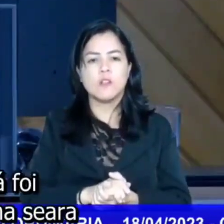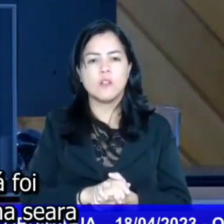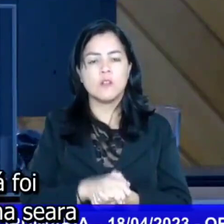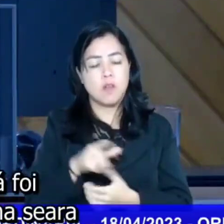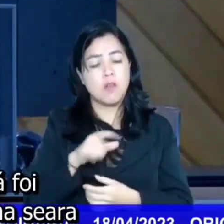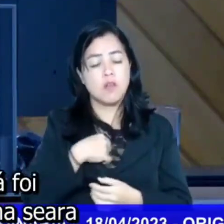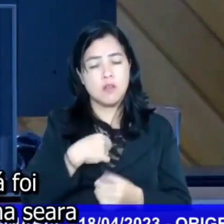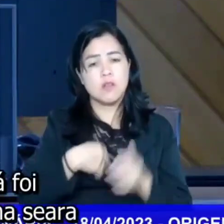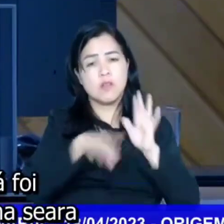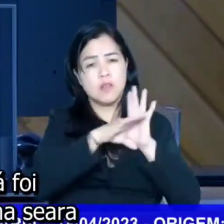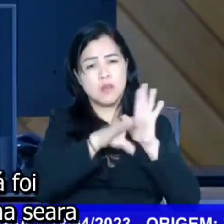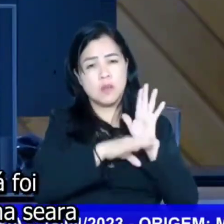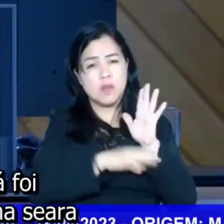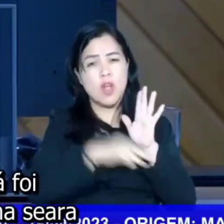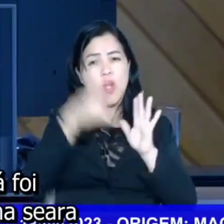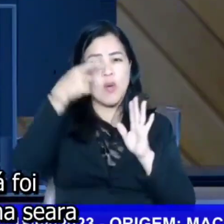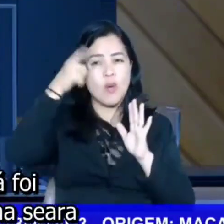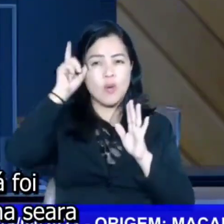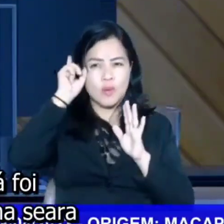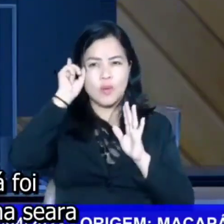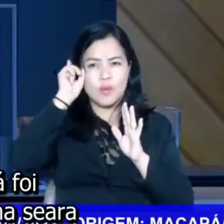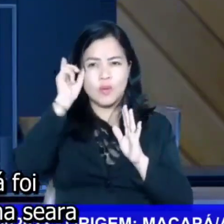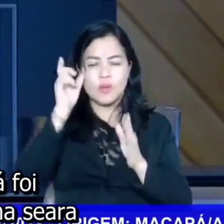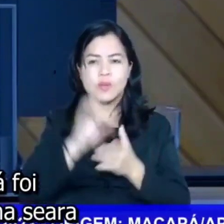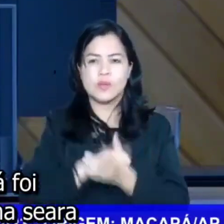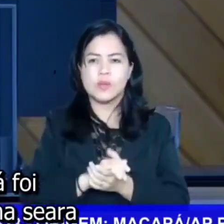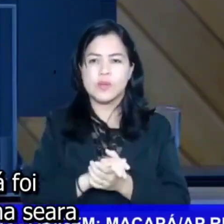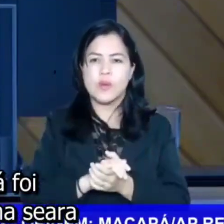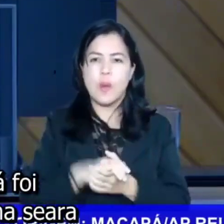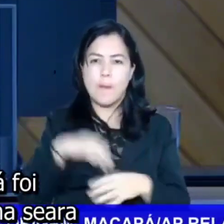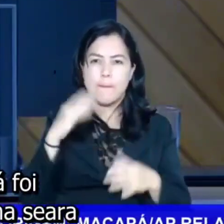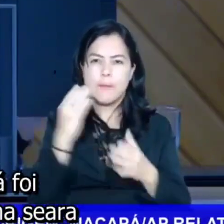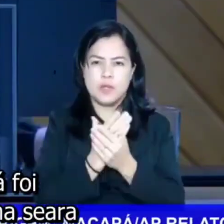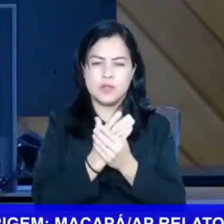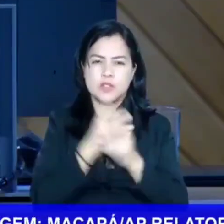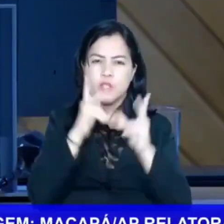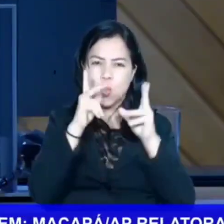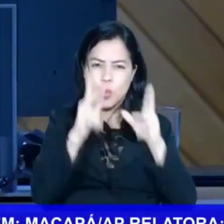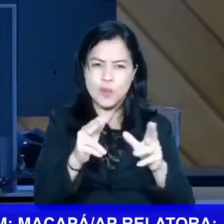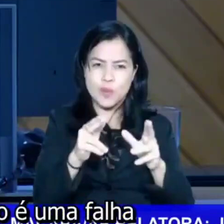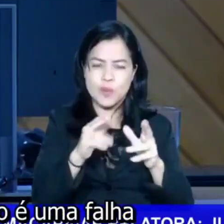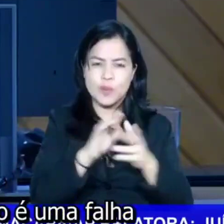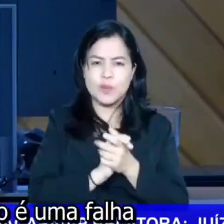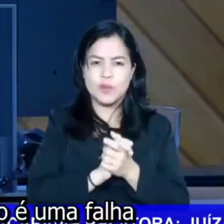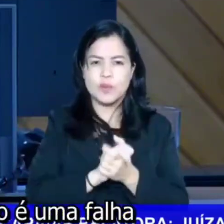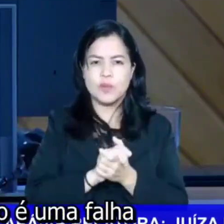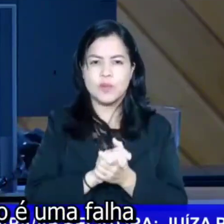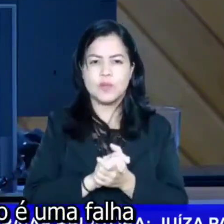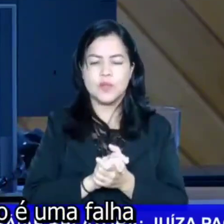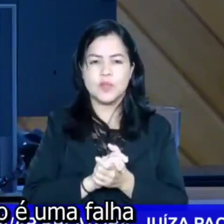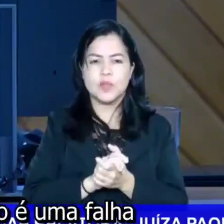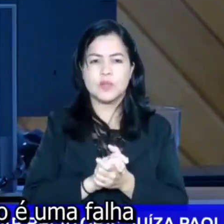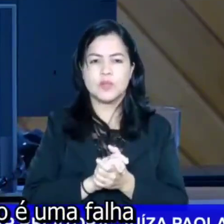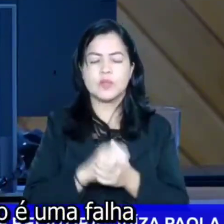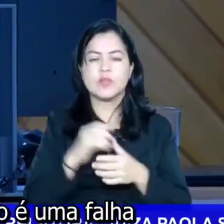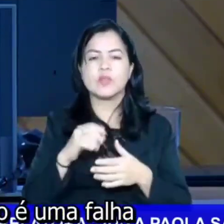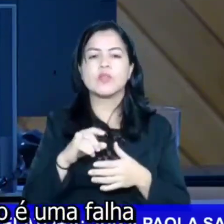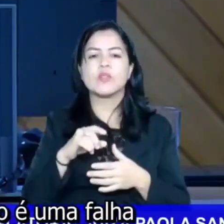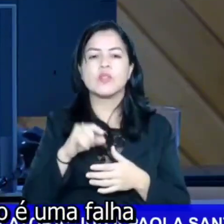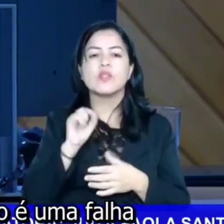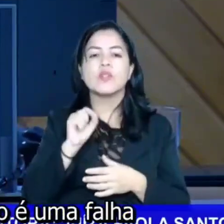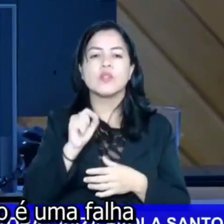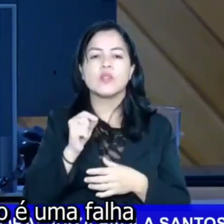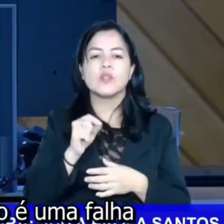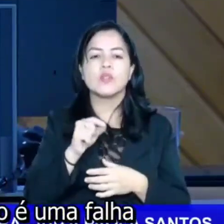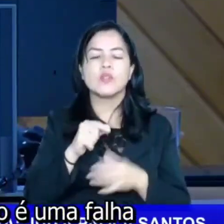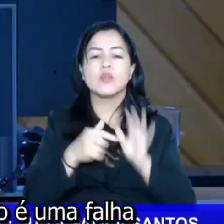uma matéria que já foi discutida ontem, em processos da mesma seara. E aqui o destaque é justamente